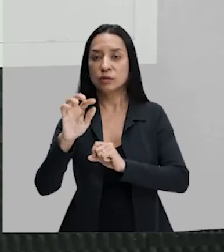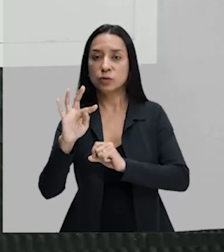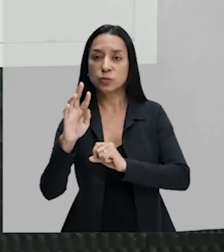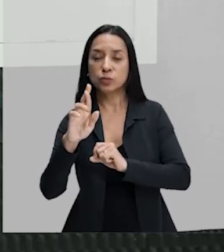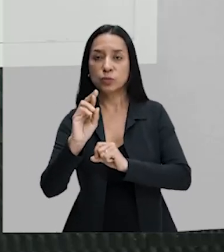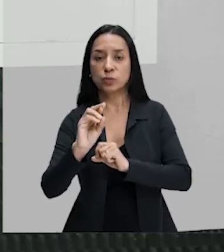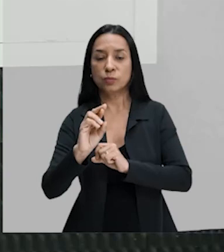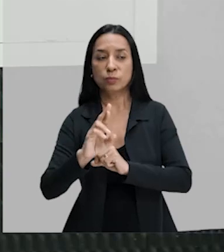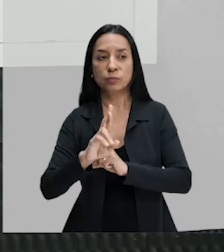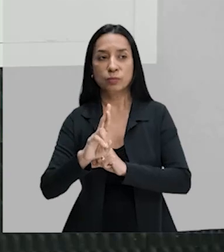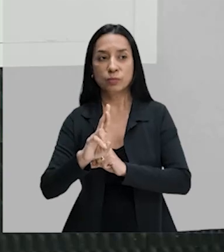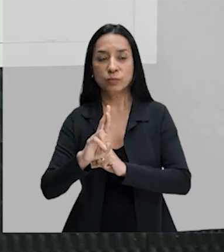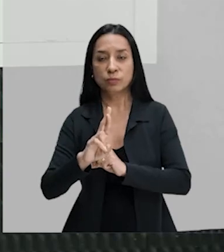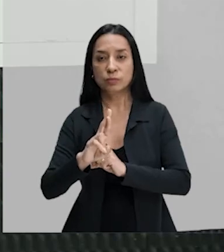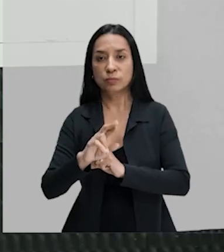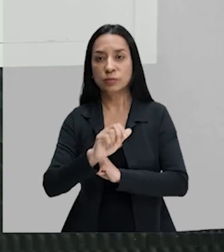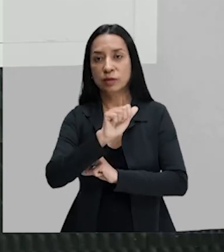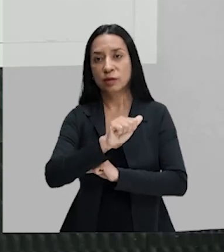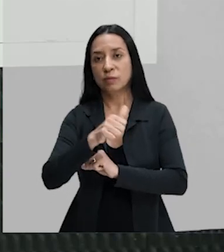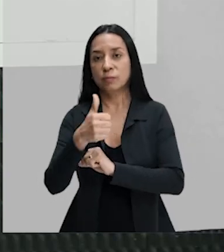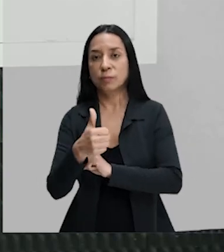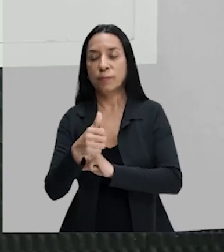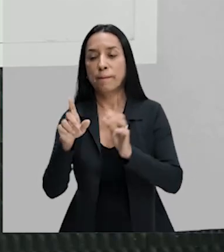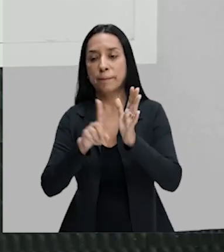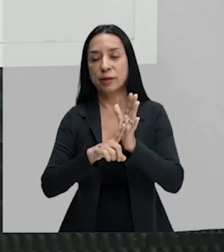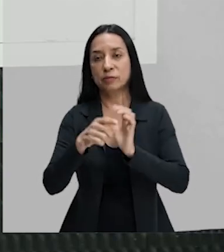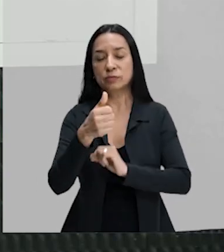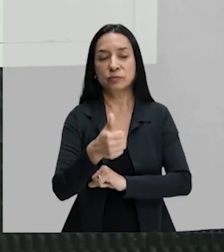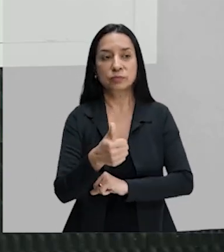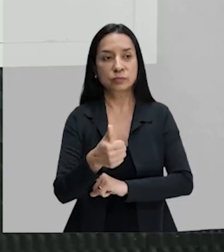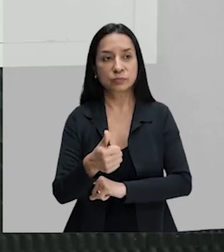elemento A1? Então, vai ficar menos 1